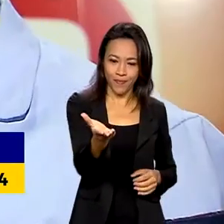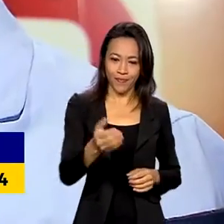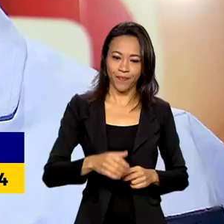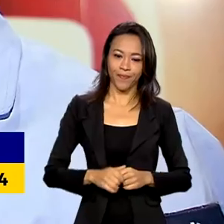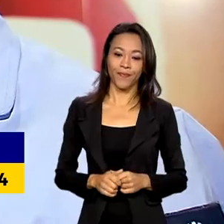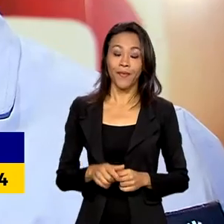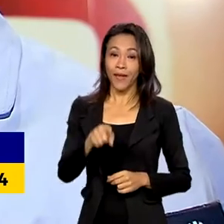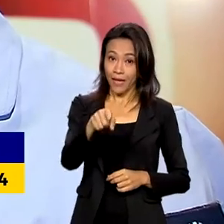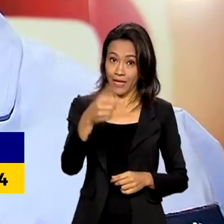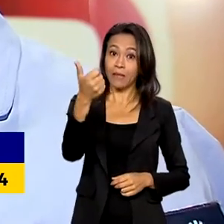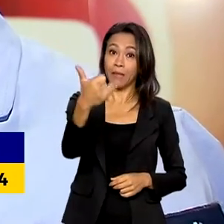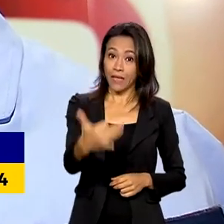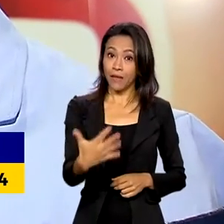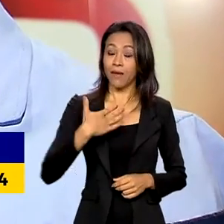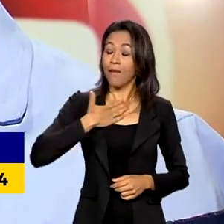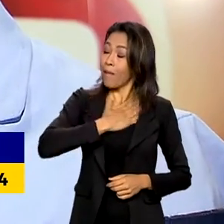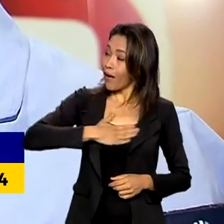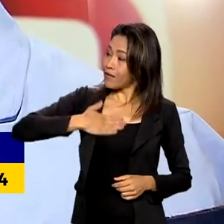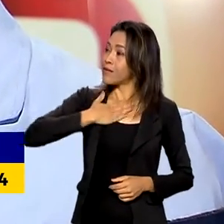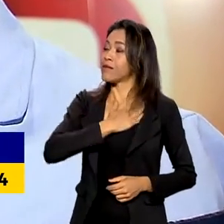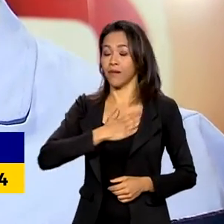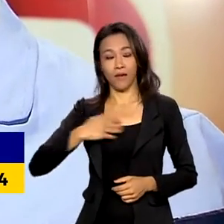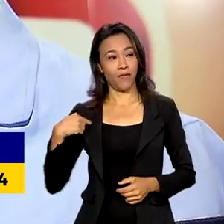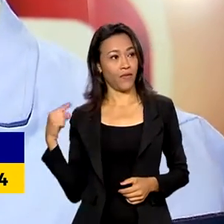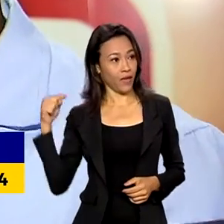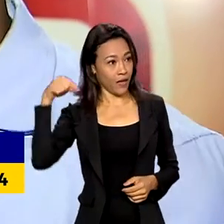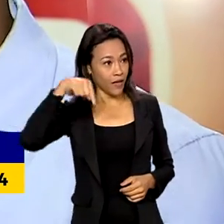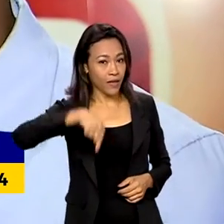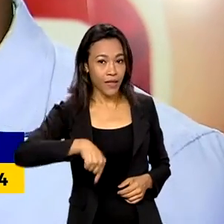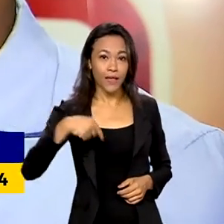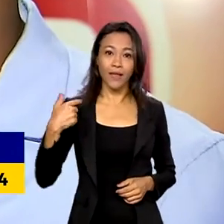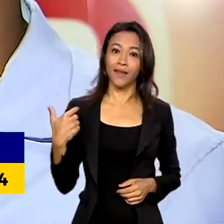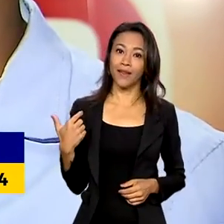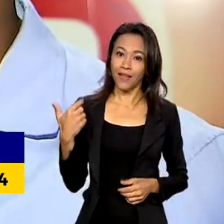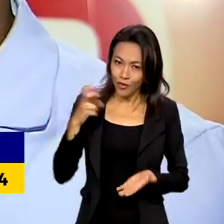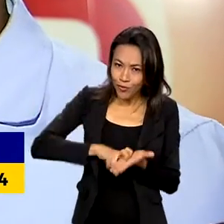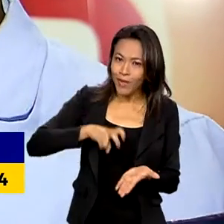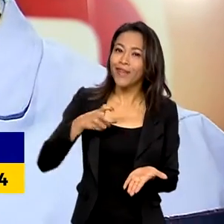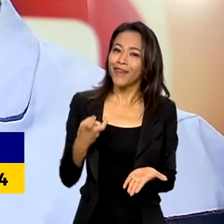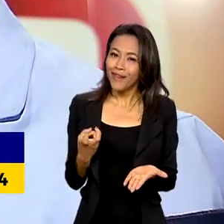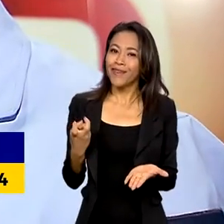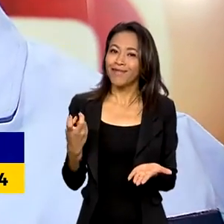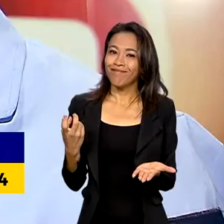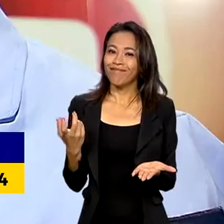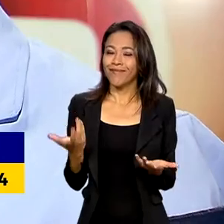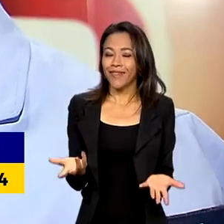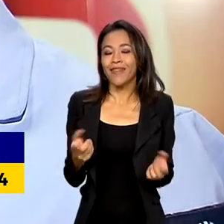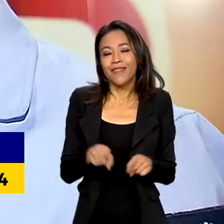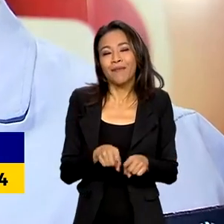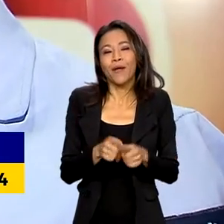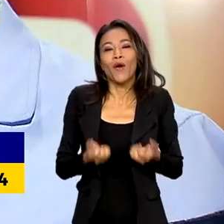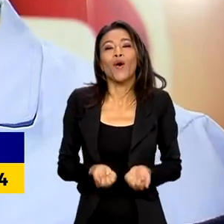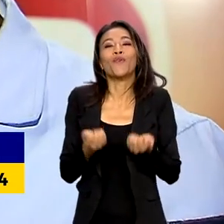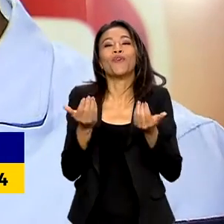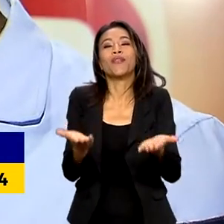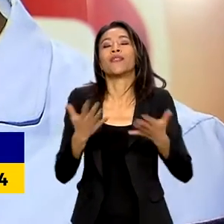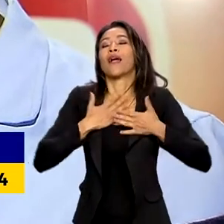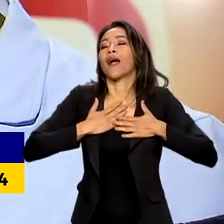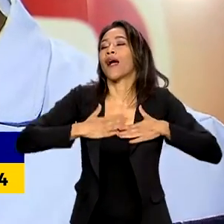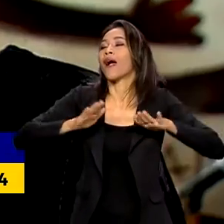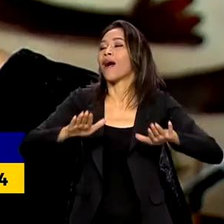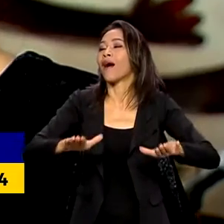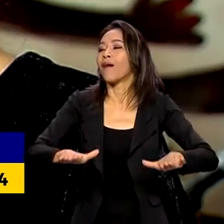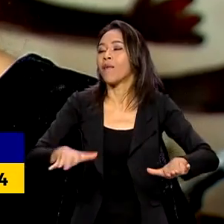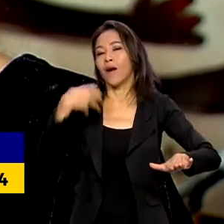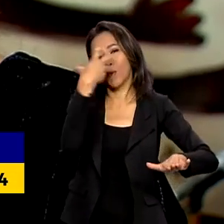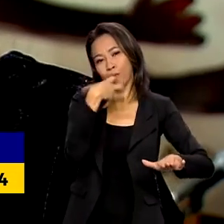Para a gente é um prazer vir aqui, cumprir nosso expediente aqui pela manhã. E ainda fazer o pessoal se acalmar com a música.